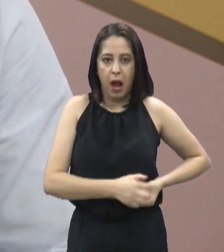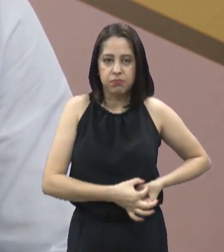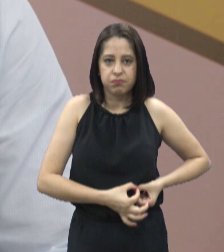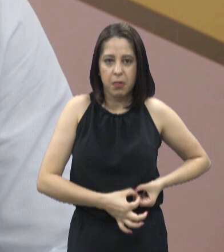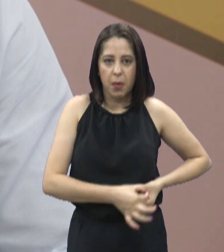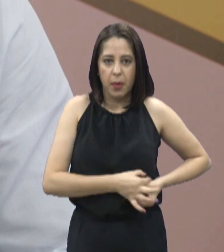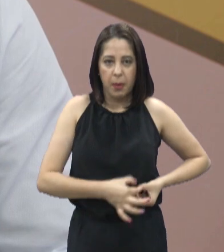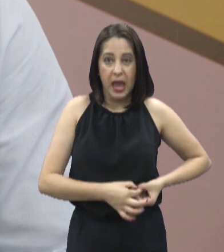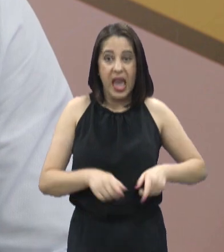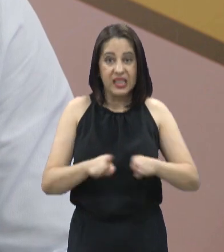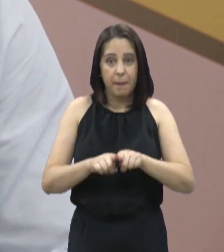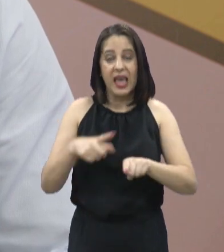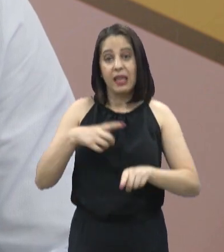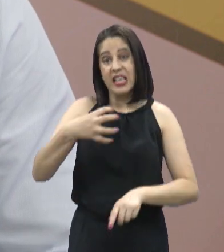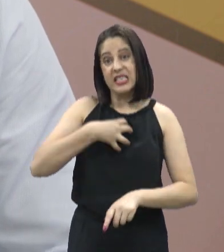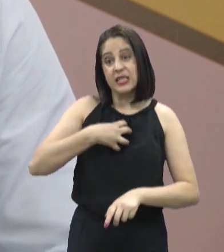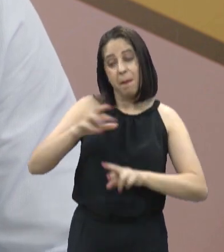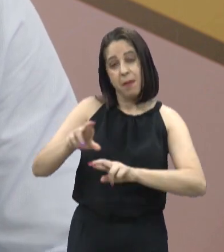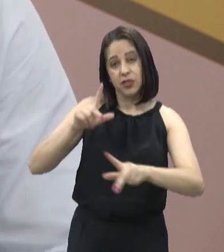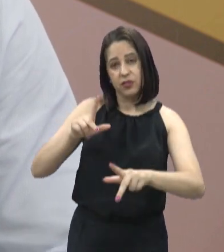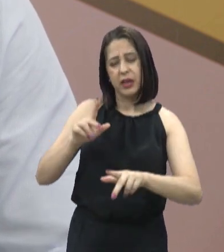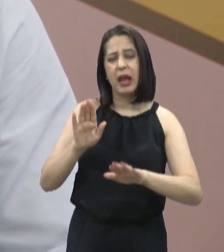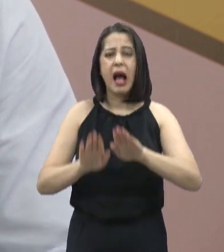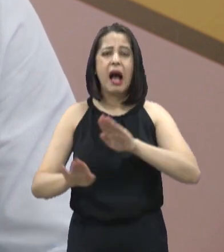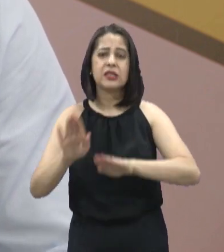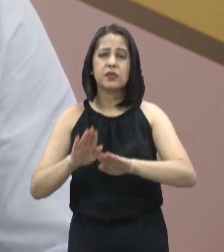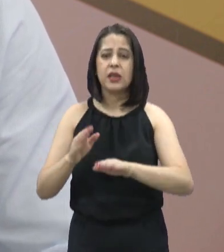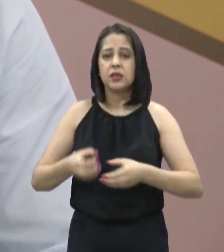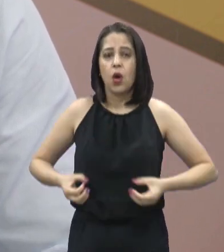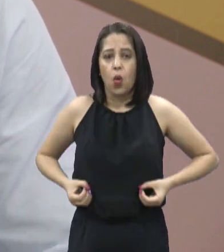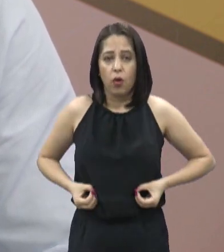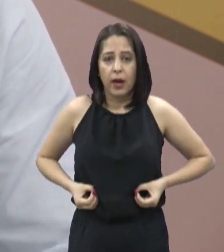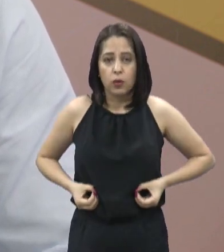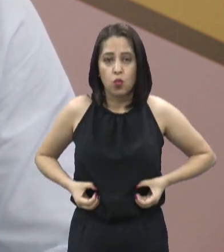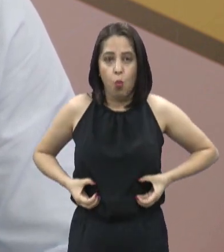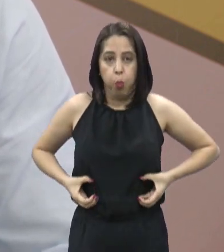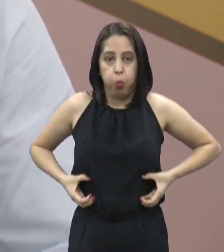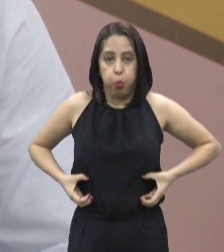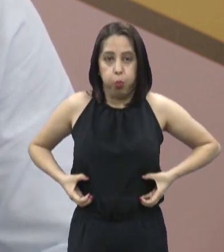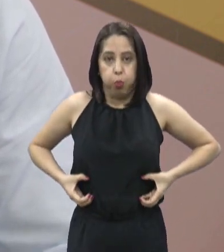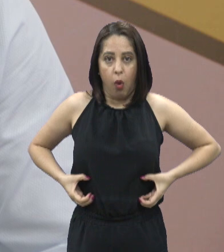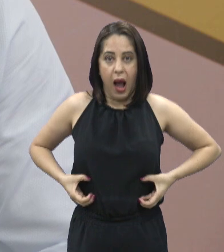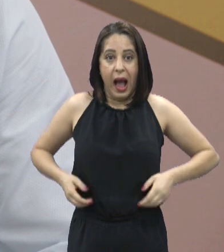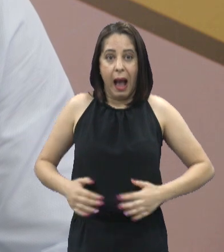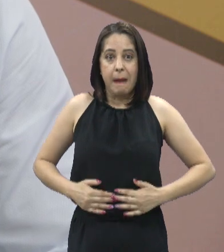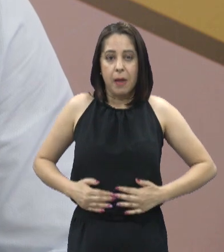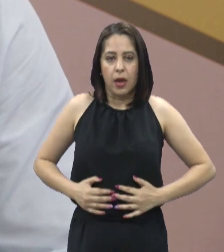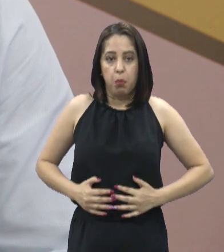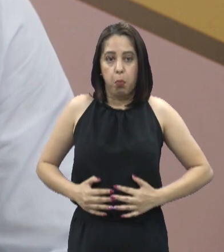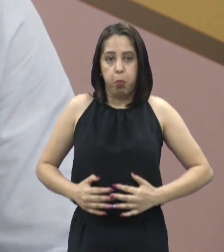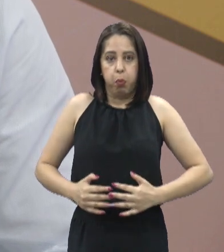que pode dar outros sintomas. Às vezes ele começa, o ovário aumenta e o volume da barriga da mulher começa